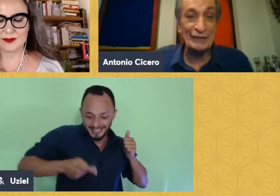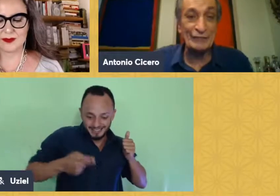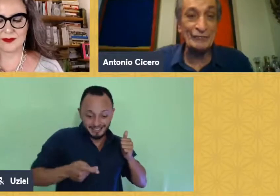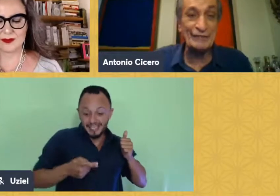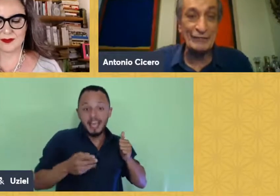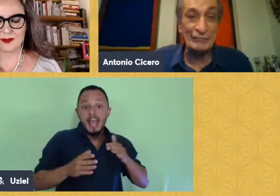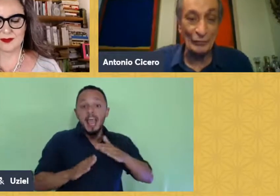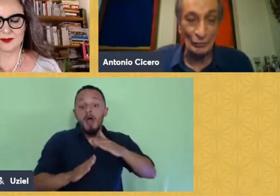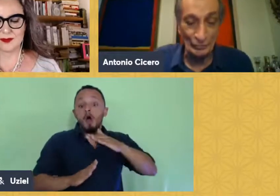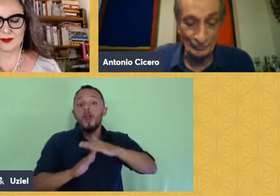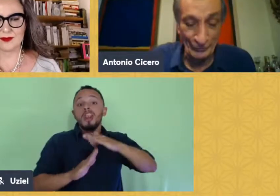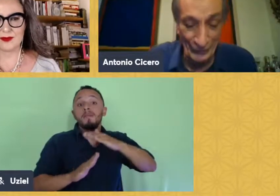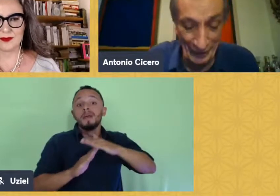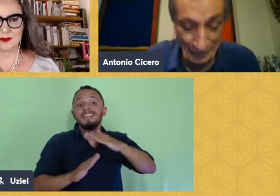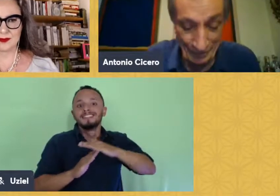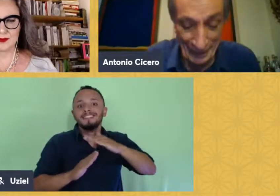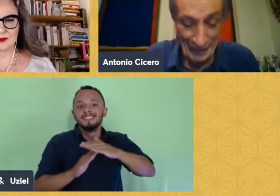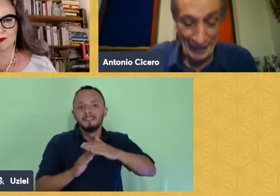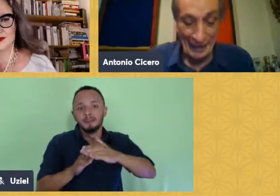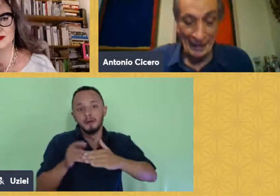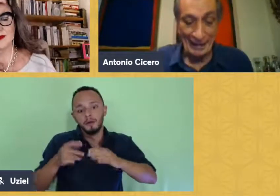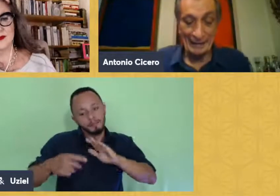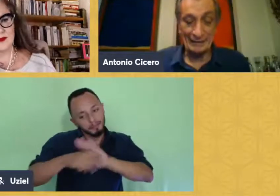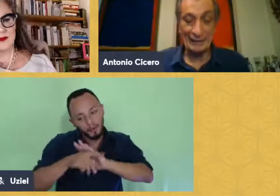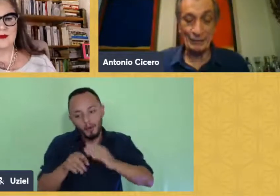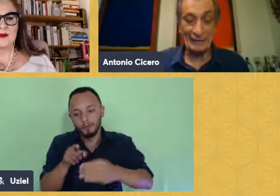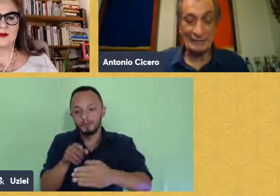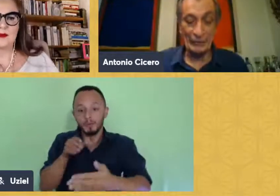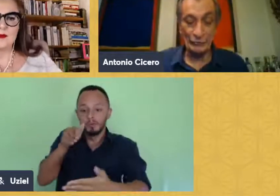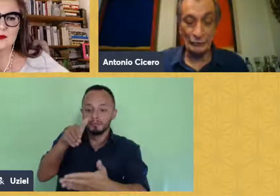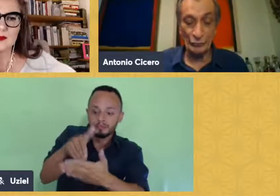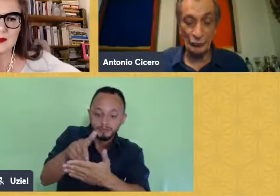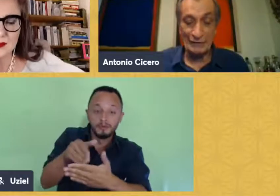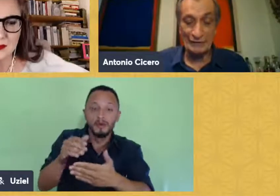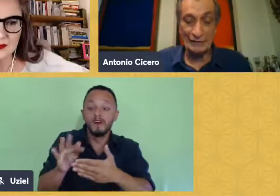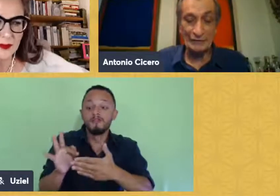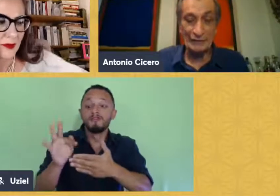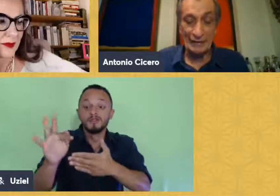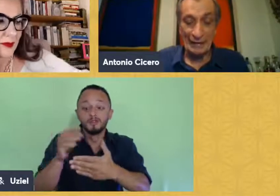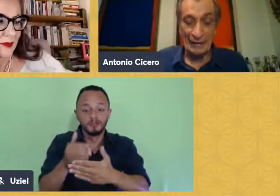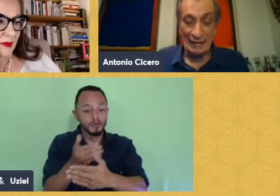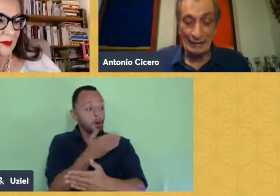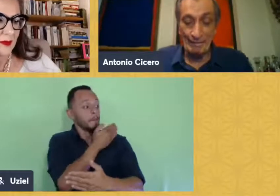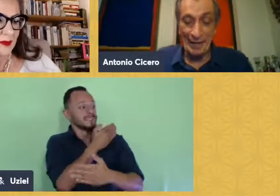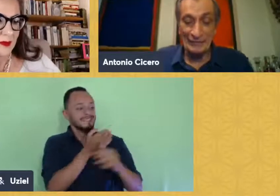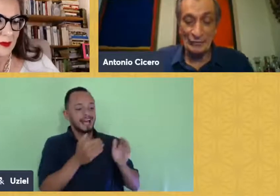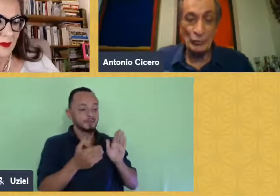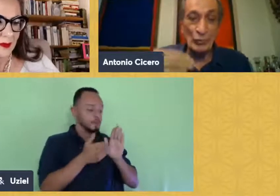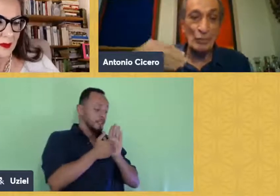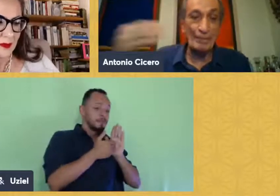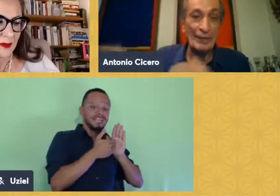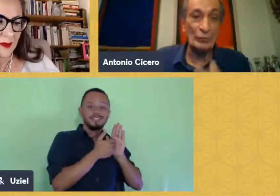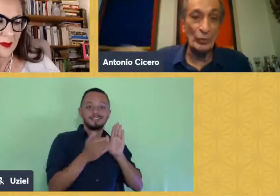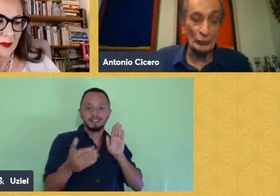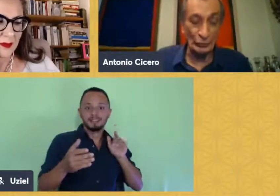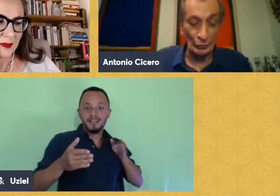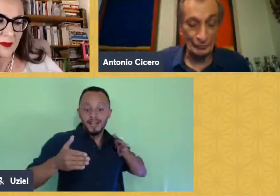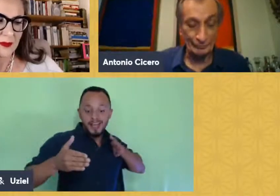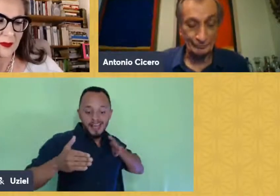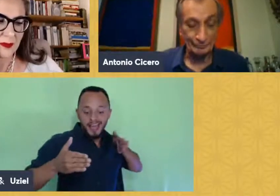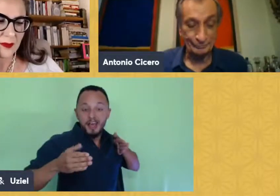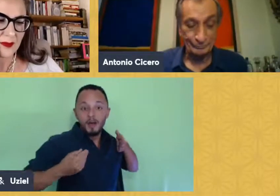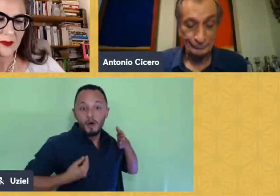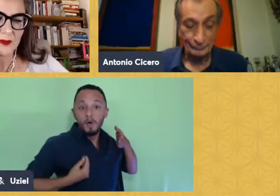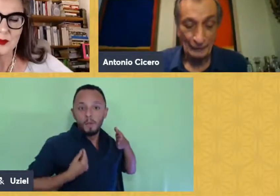limite indivisível, não é? Entre passado e futuro, o instante em que passam um para o outro.